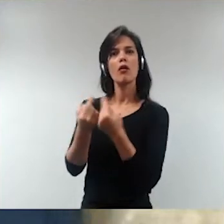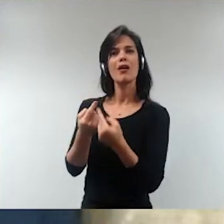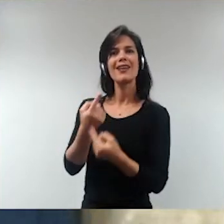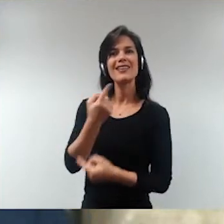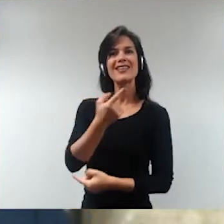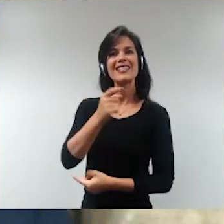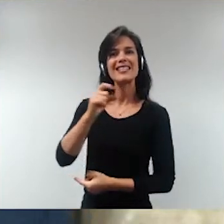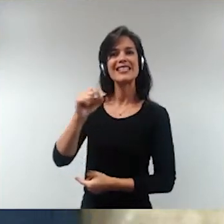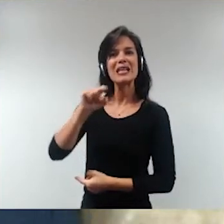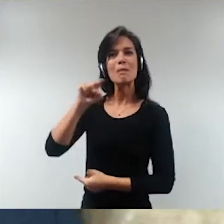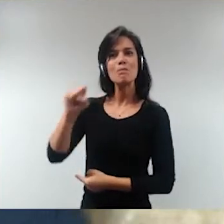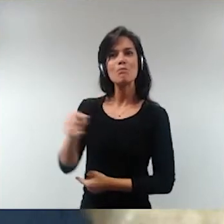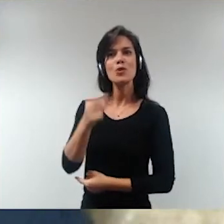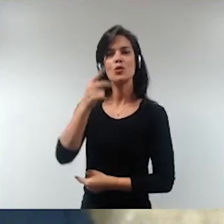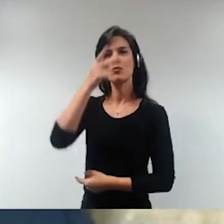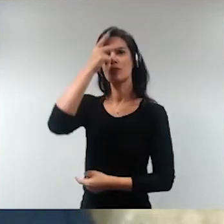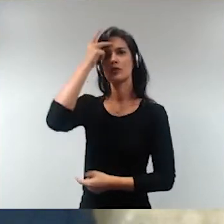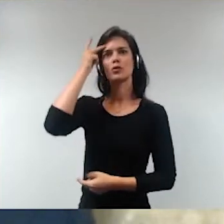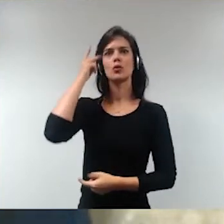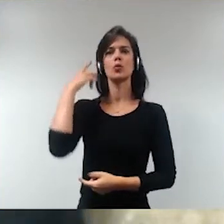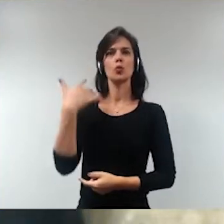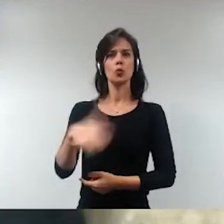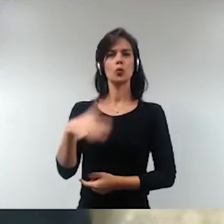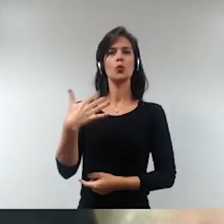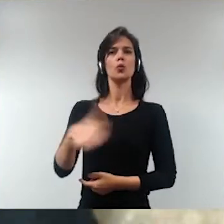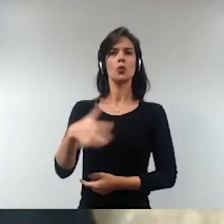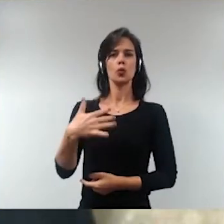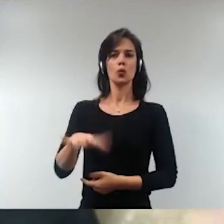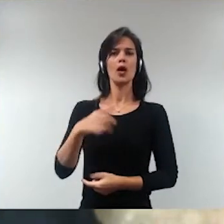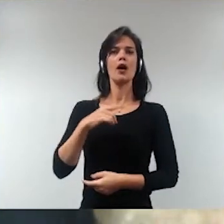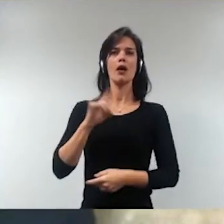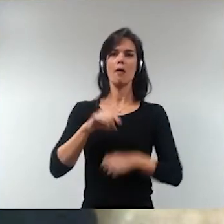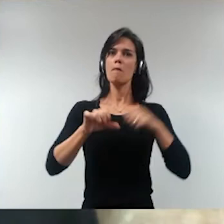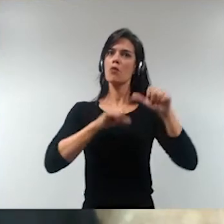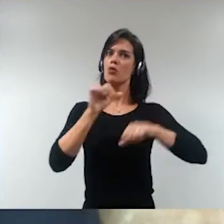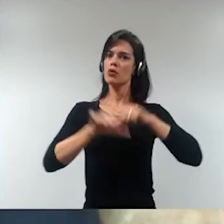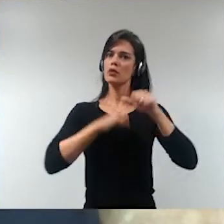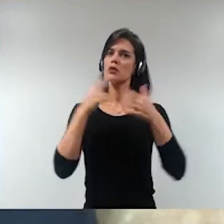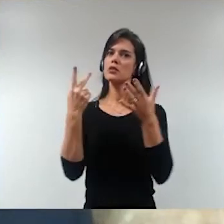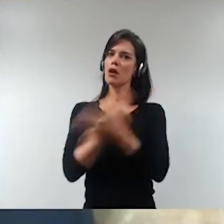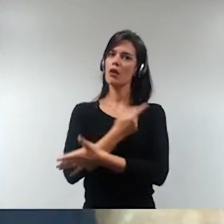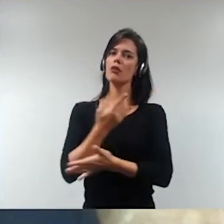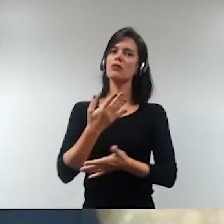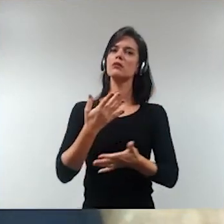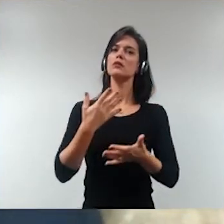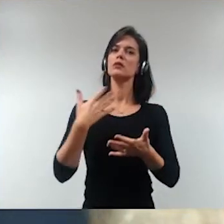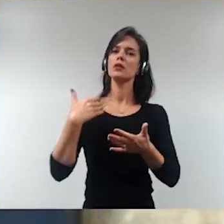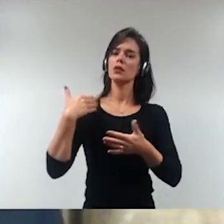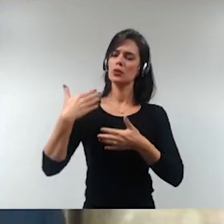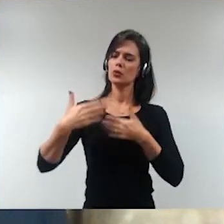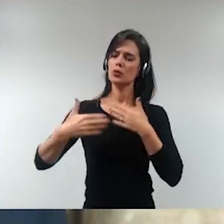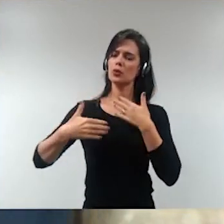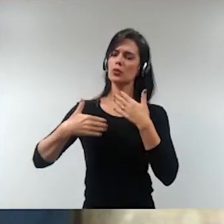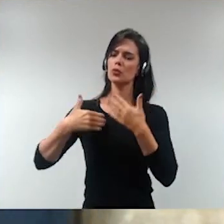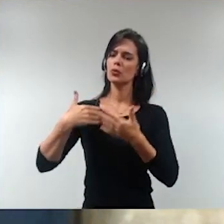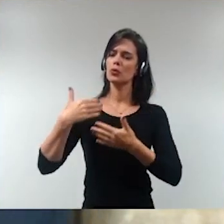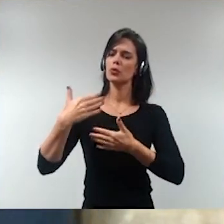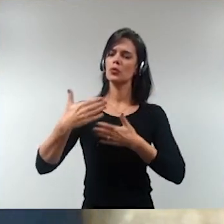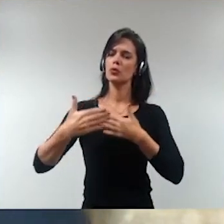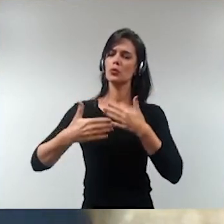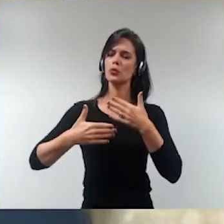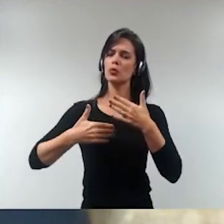mil inscritos. Então, essas mudanças que vinham acontecendo de forma muito lenta foram